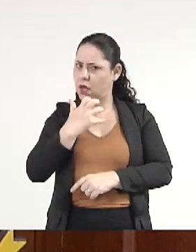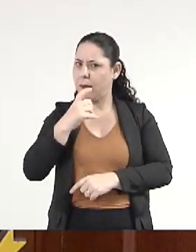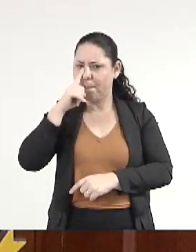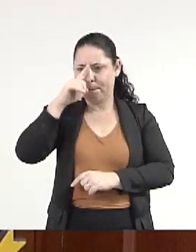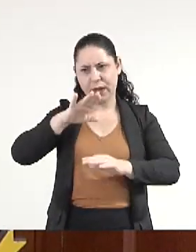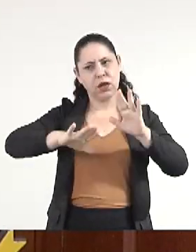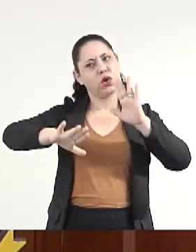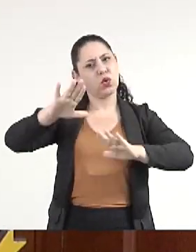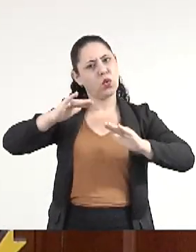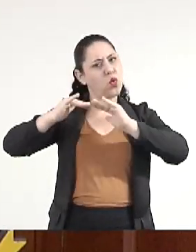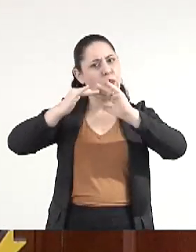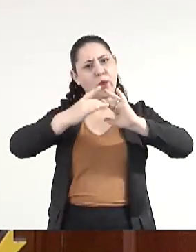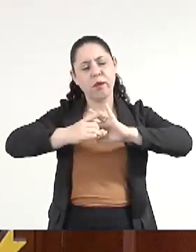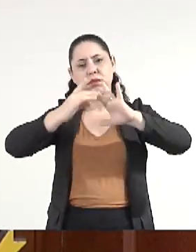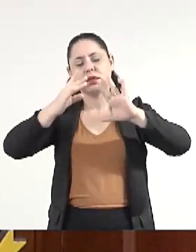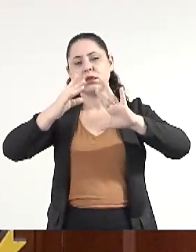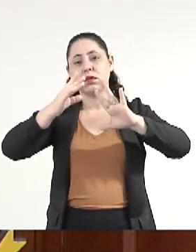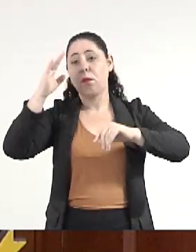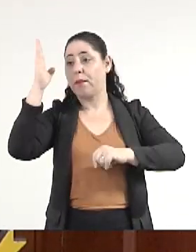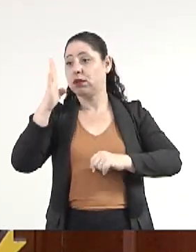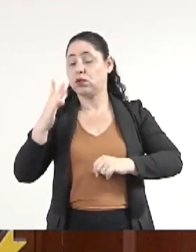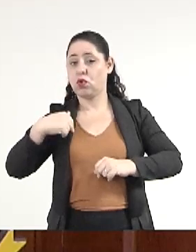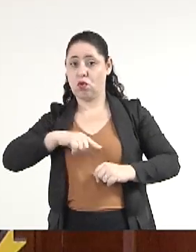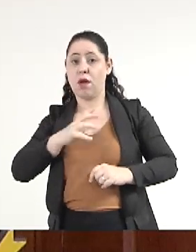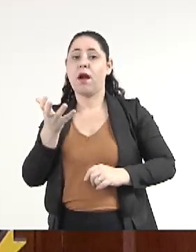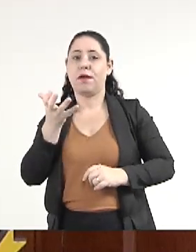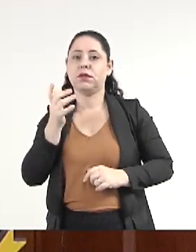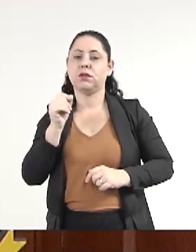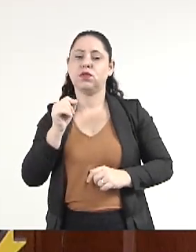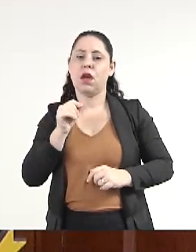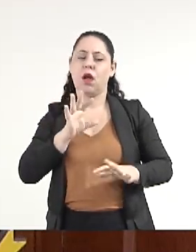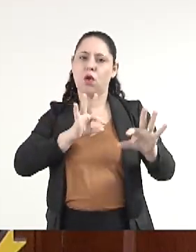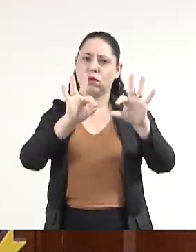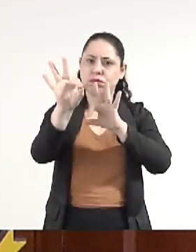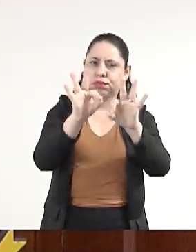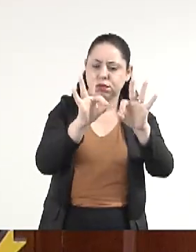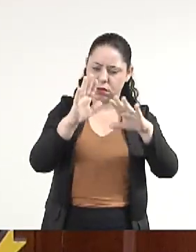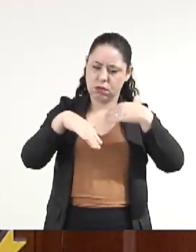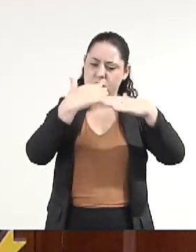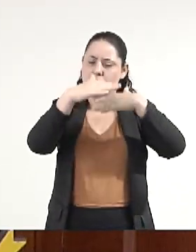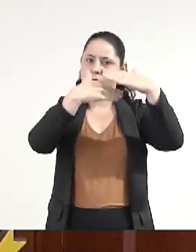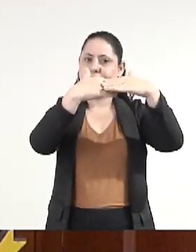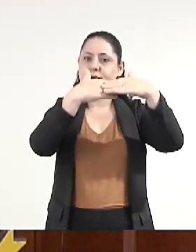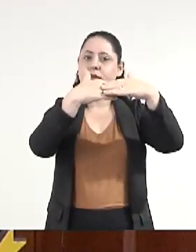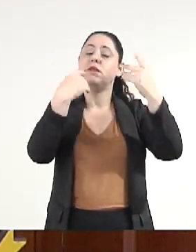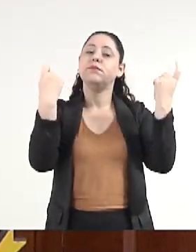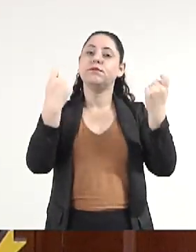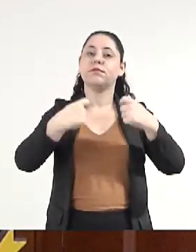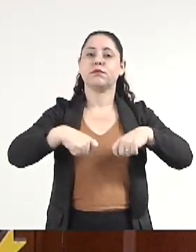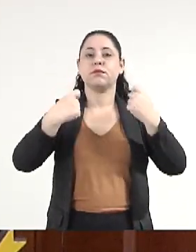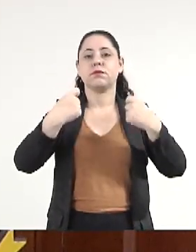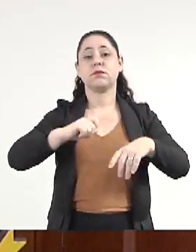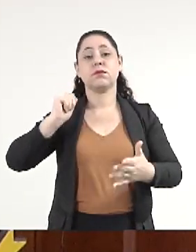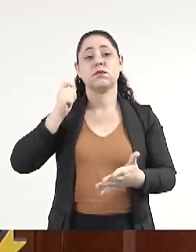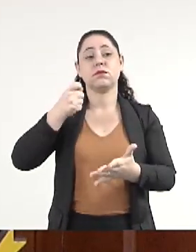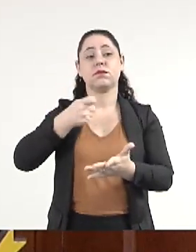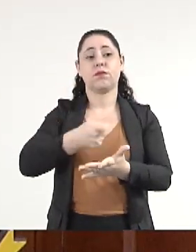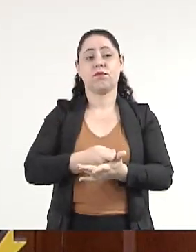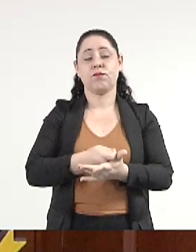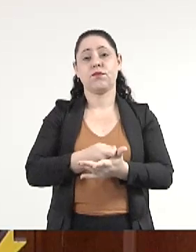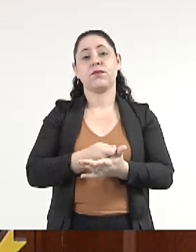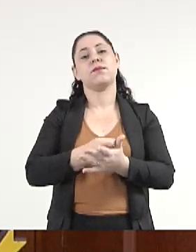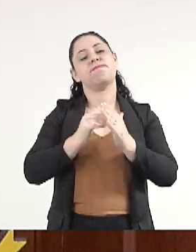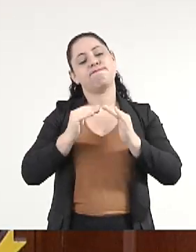para a democracia no Brasil, e se nós queremos ordem e progresso, é preciso garantir